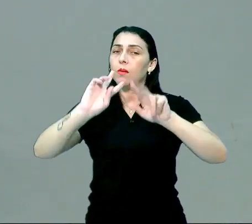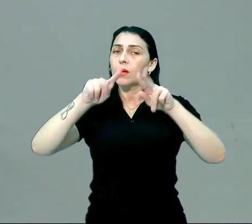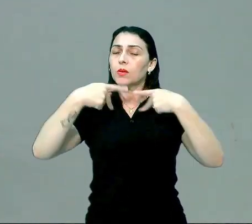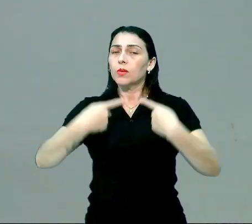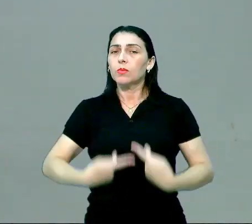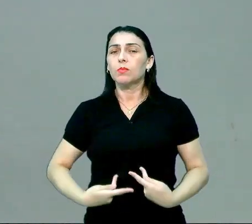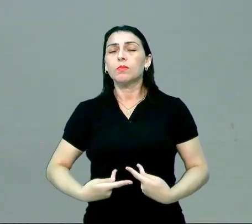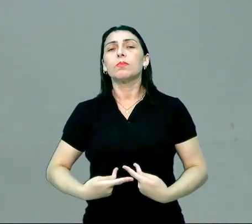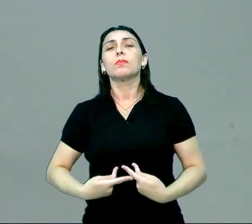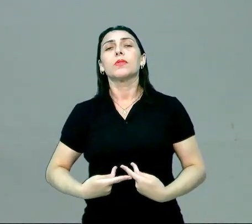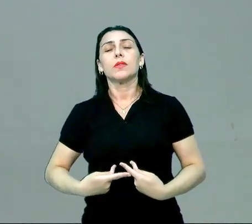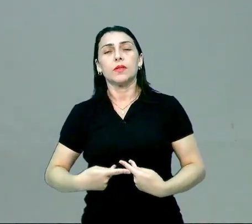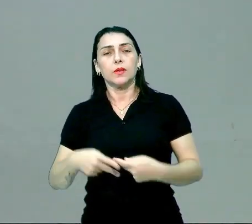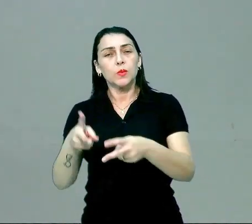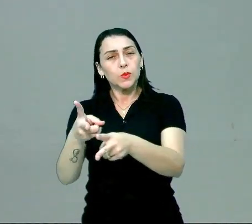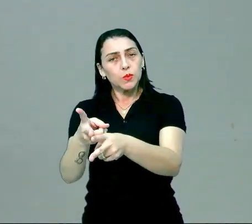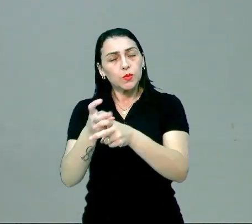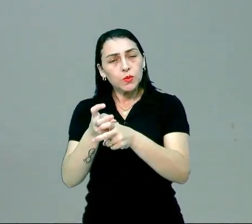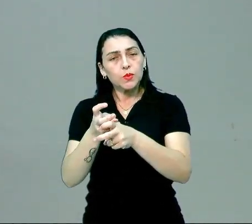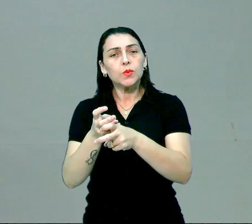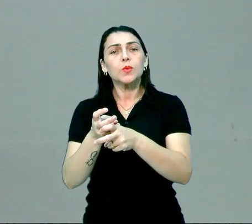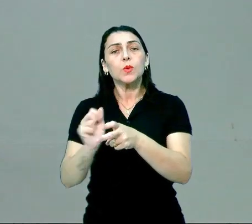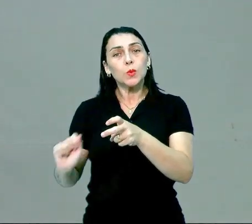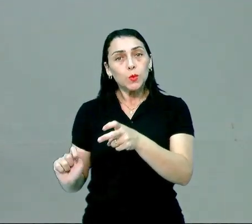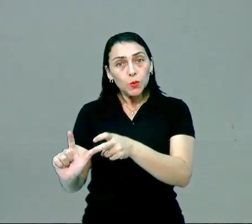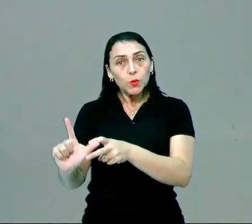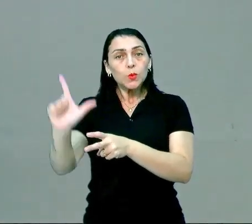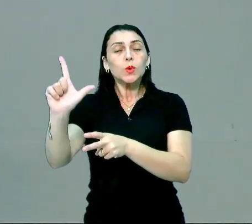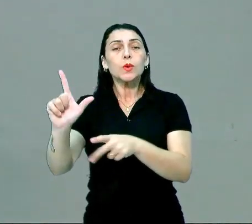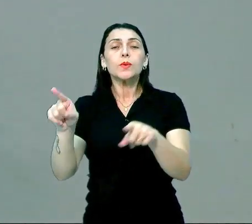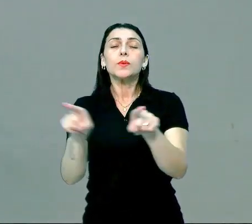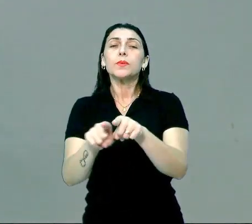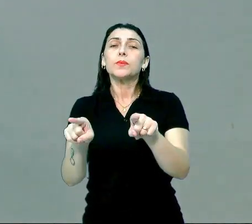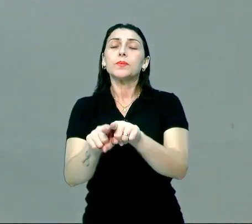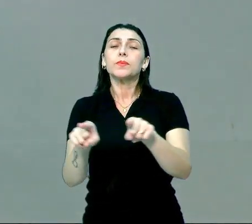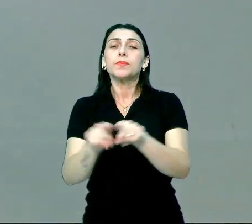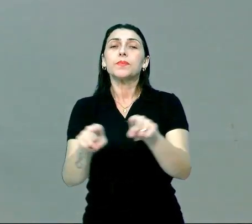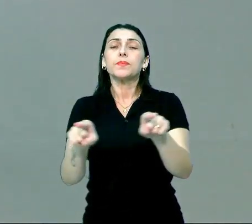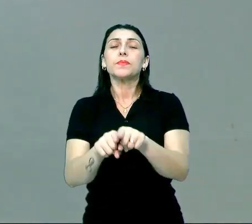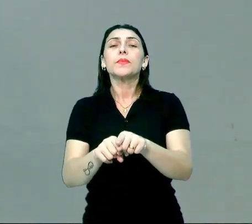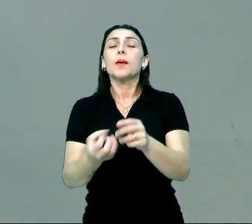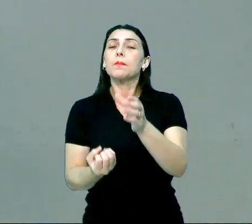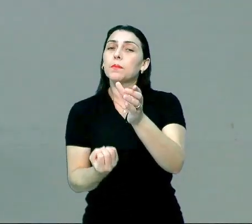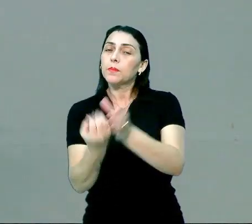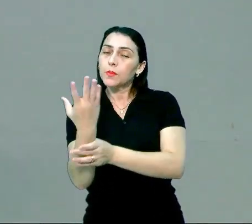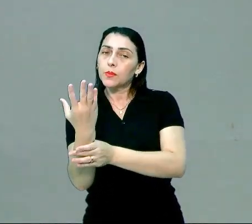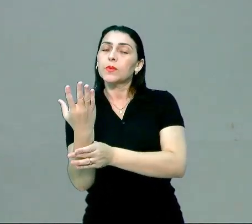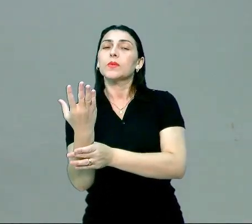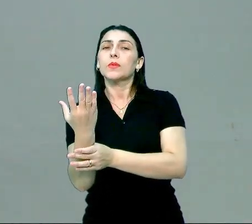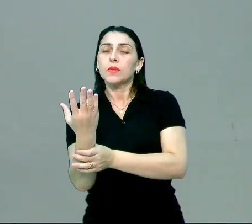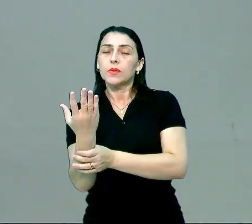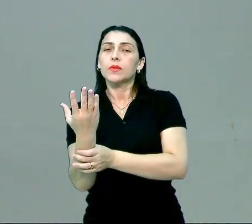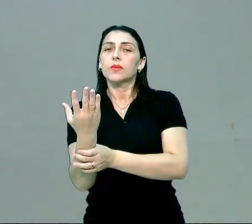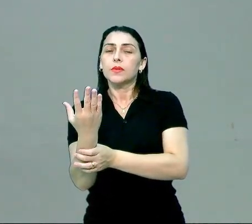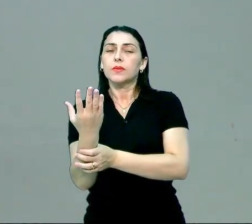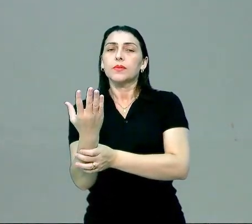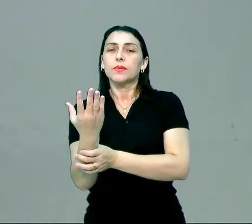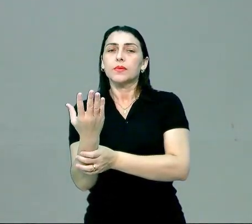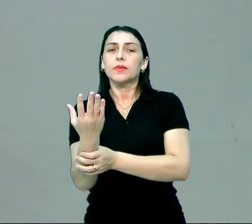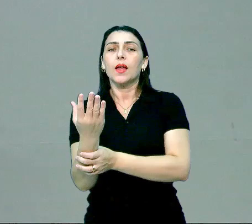humana seja extraído o seu lucro, além de tudo aquilo que é produzido, de tudo aquilo que